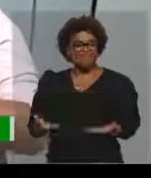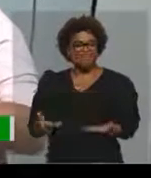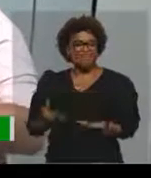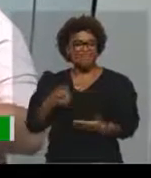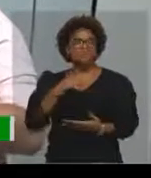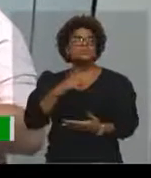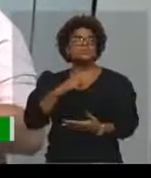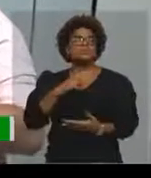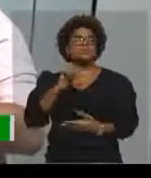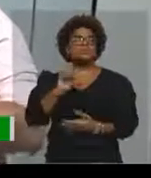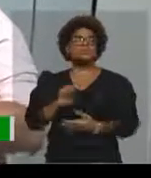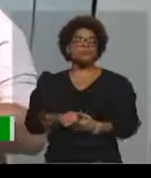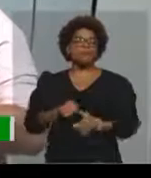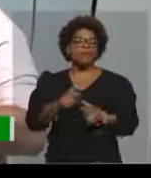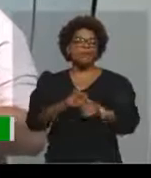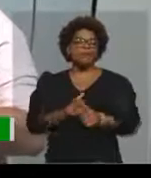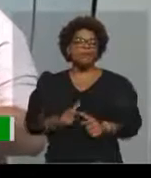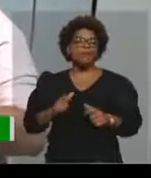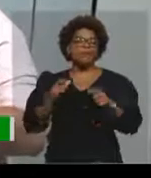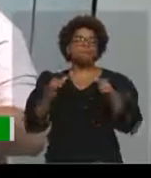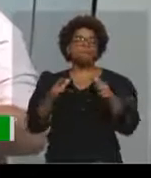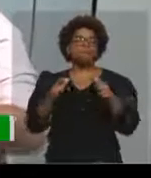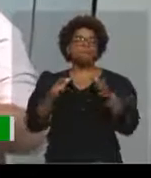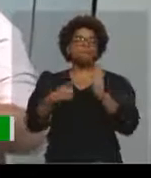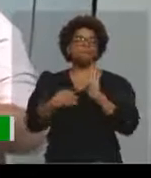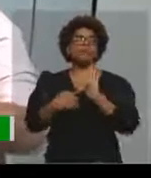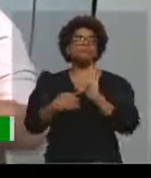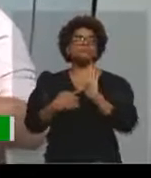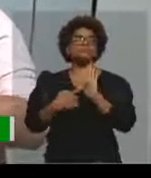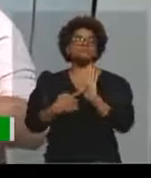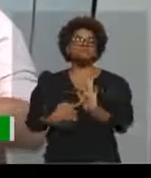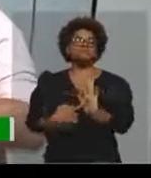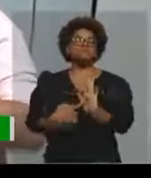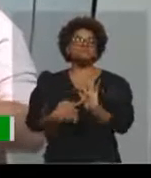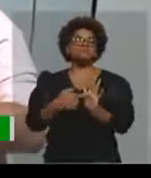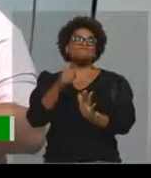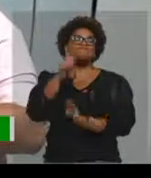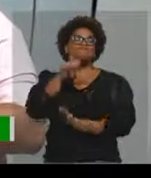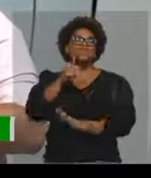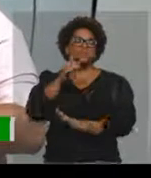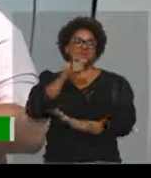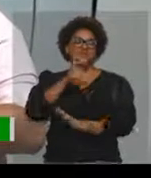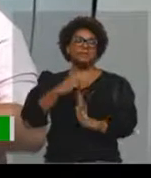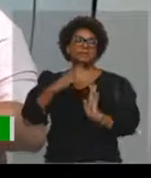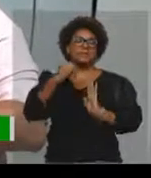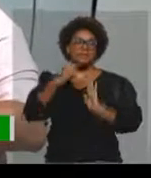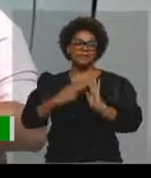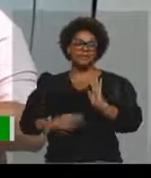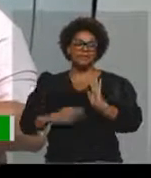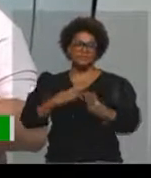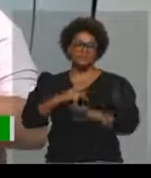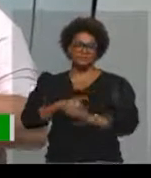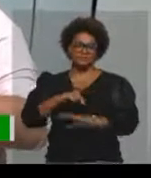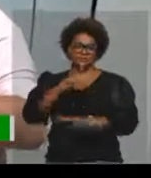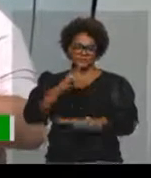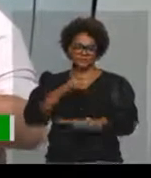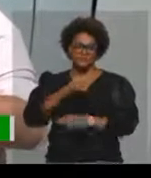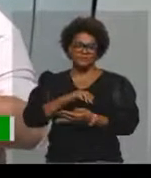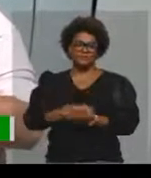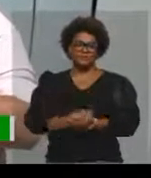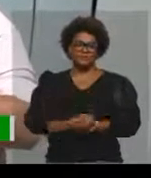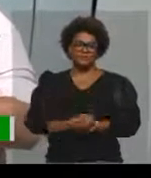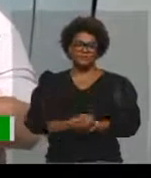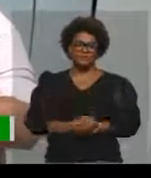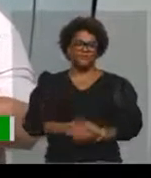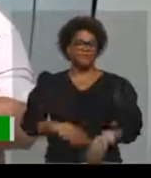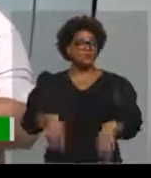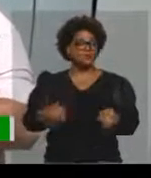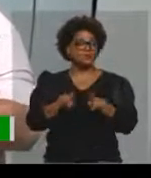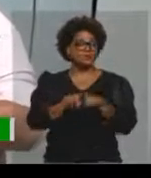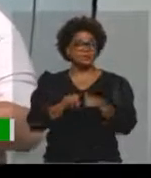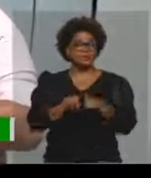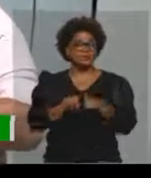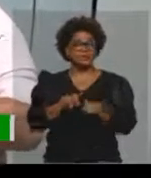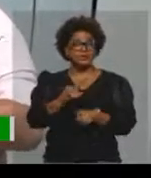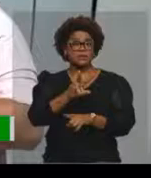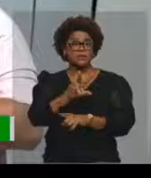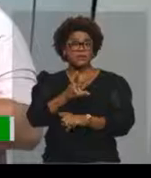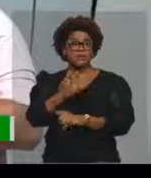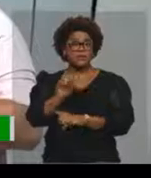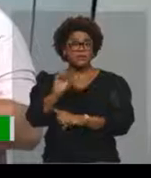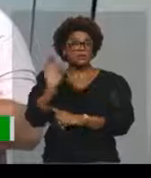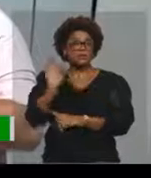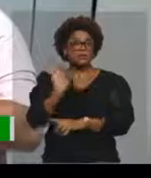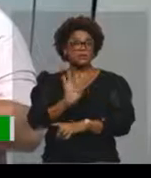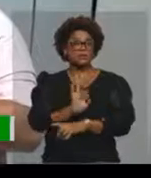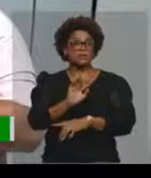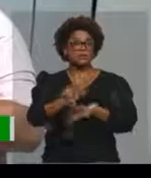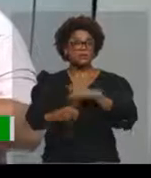as mulheres como leitoras no nosso país. Um outro dado também é que 50% da população, isso